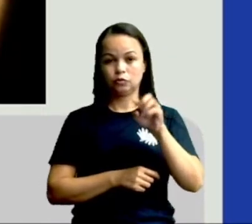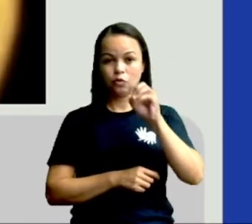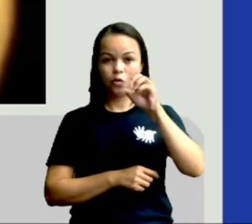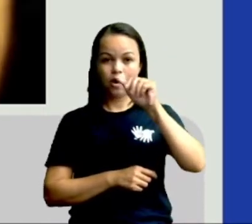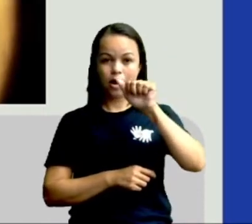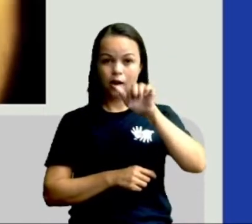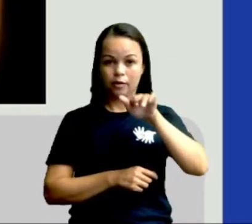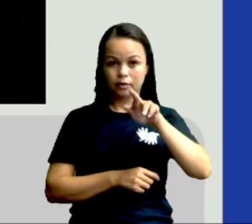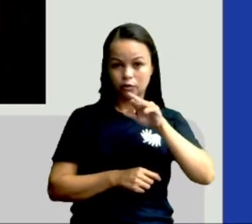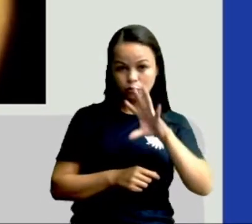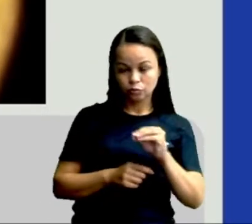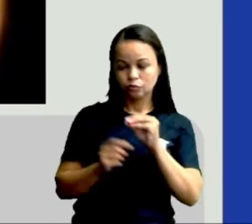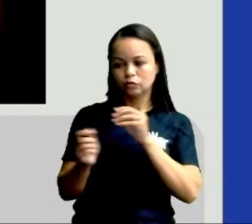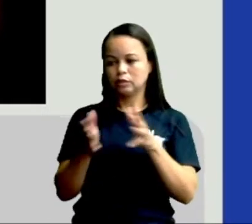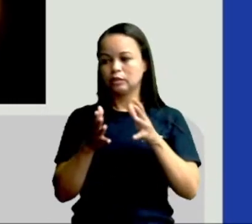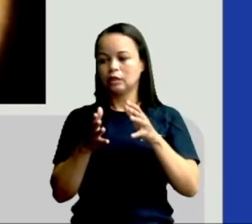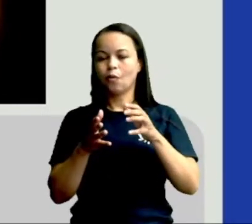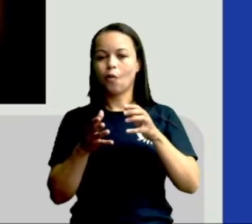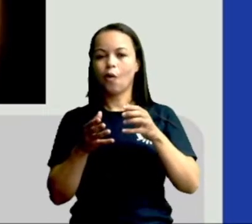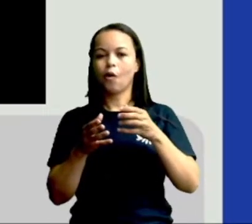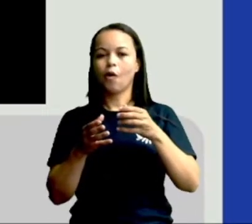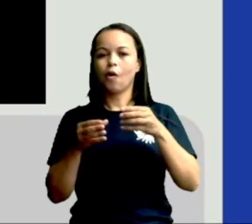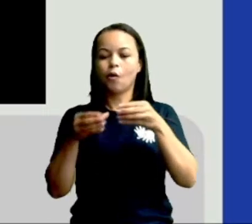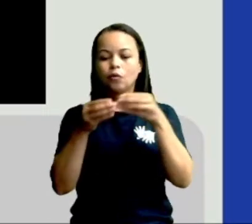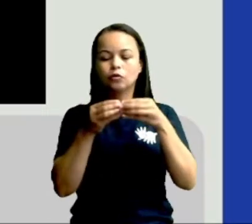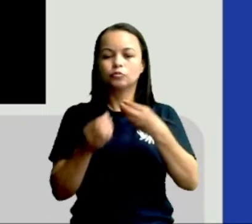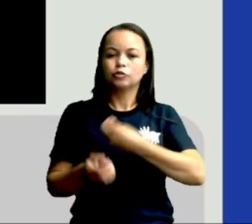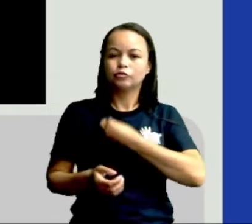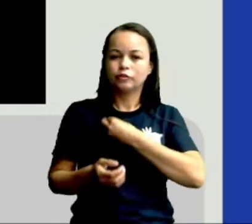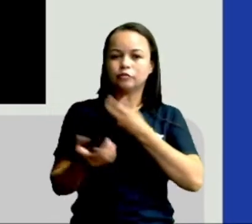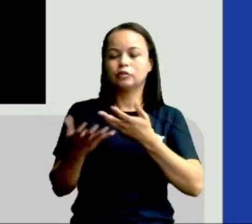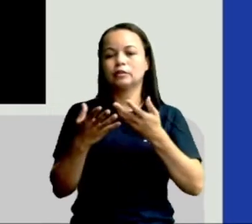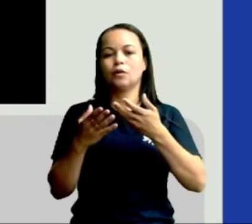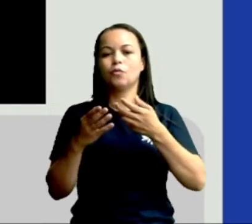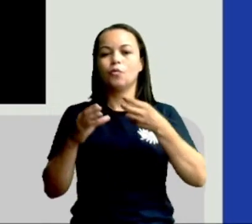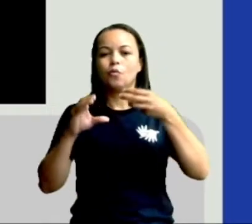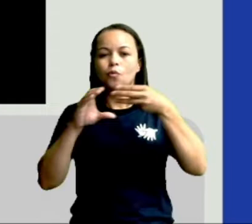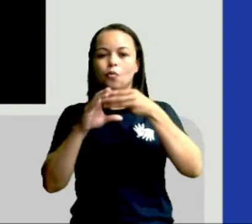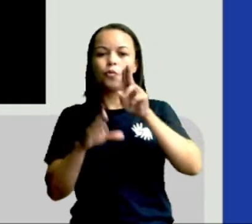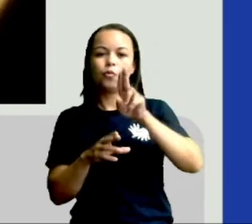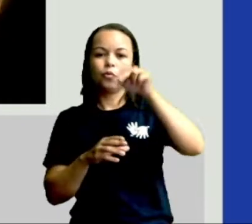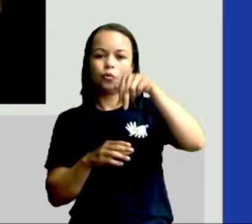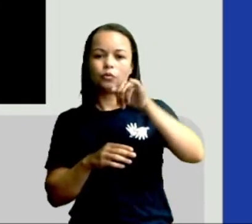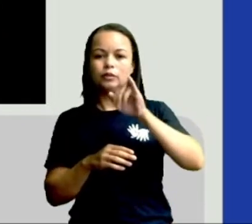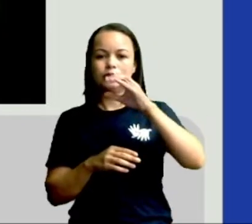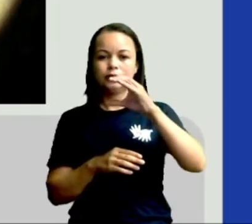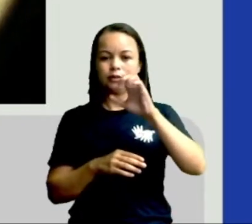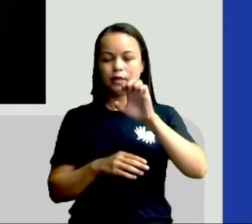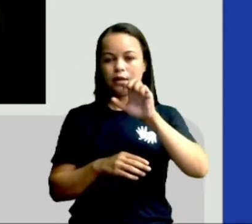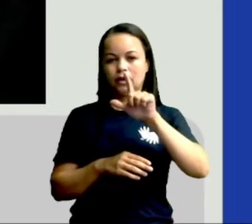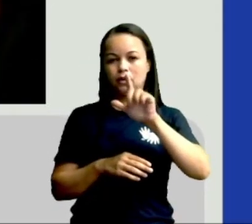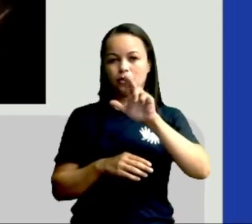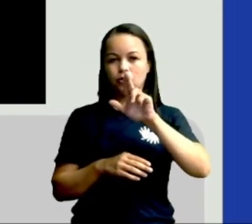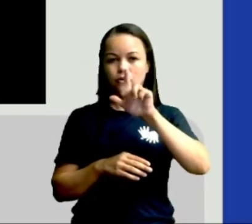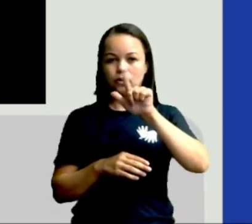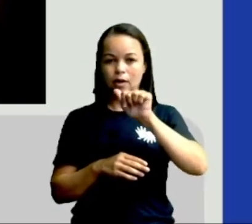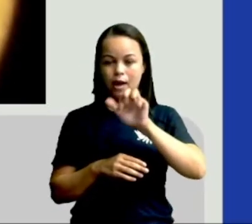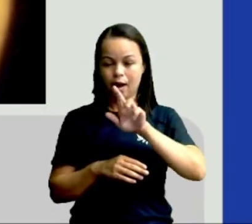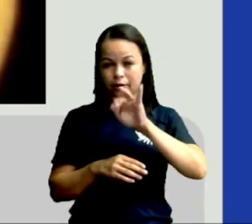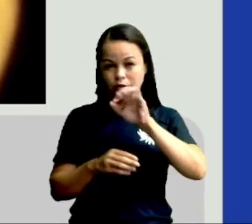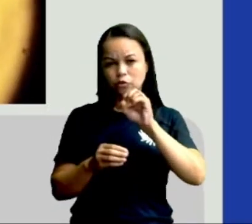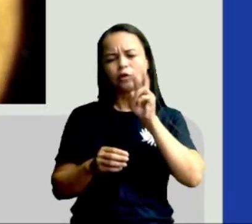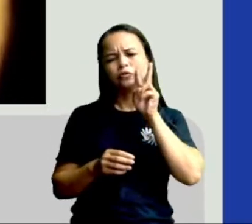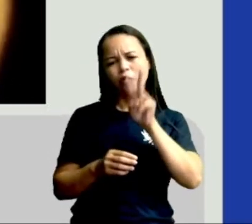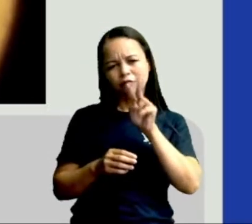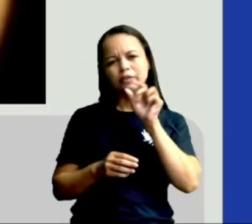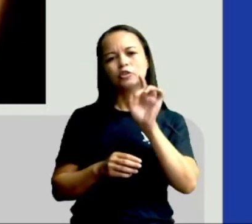de organismos vivos. Eles são seres unicelulares, também microscópio, só podem ver, com o